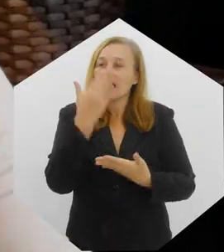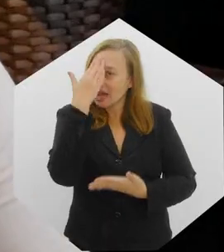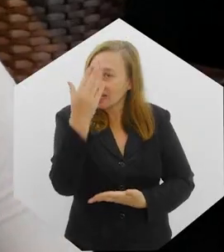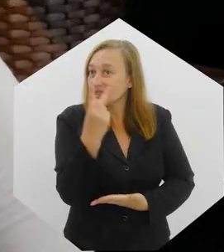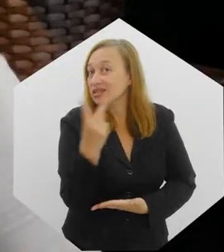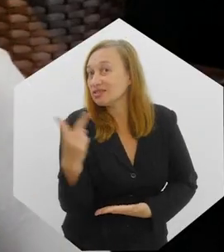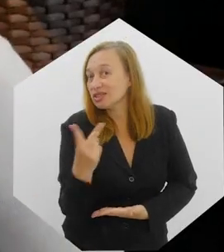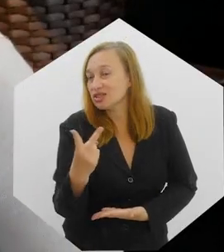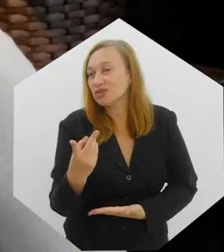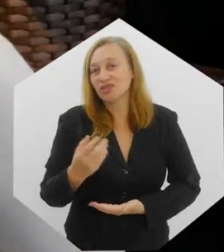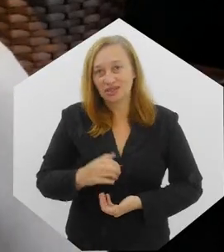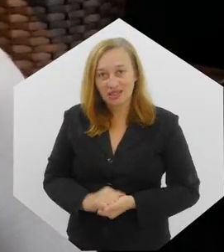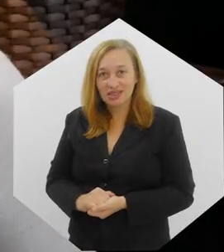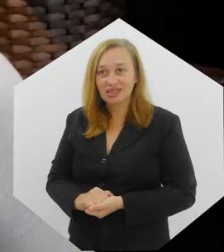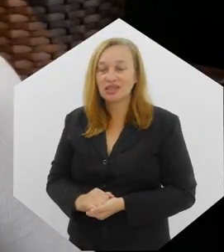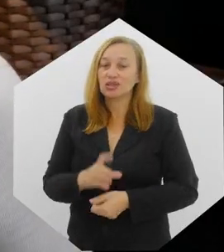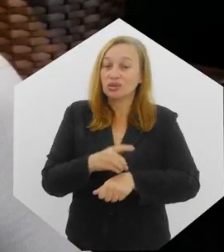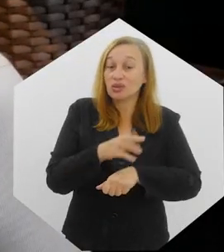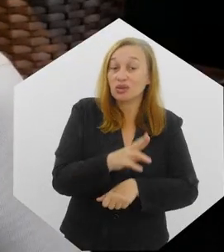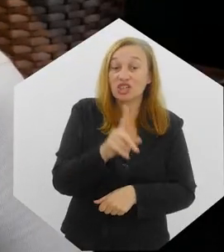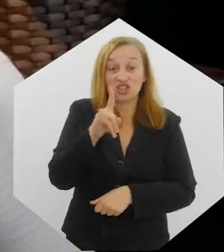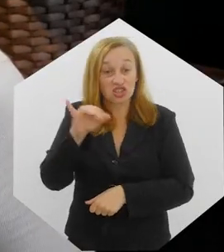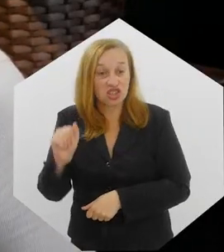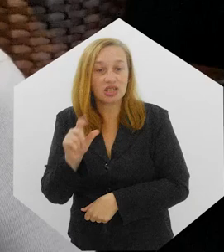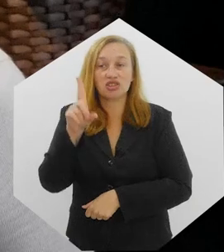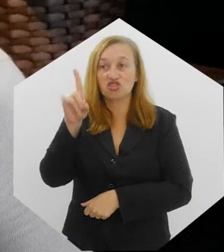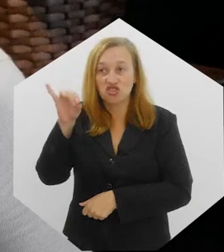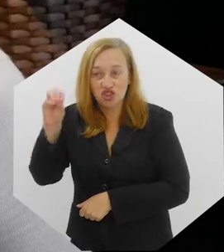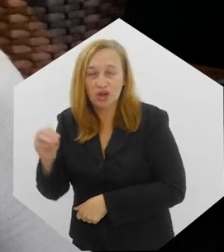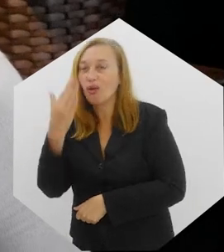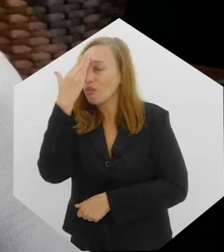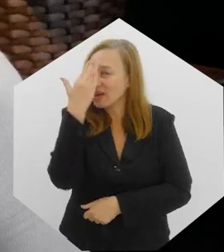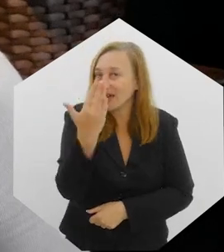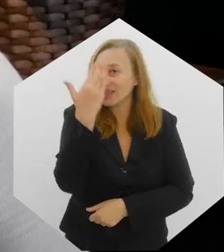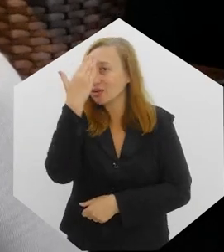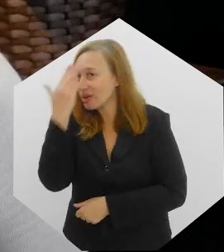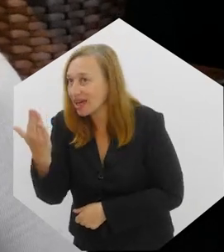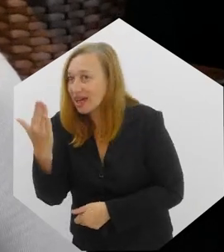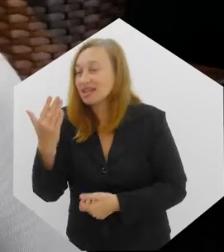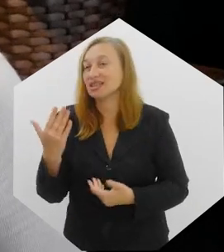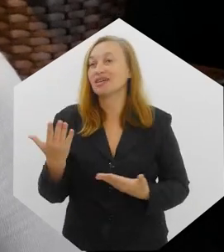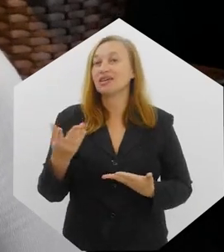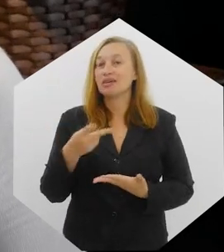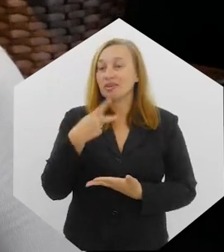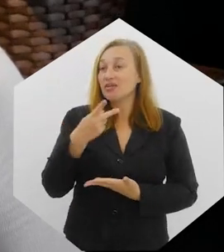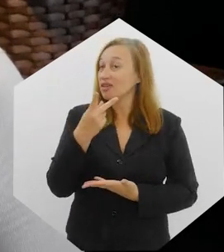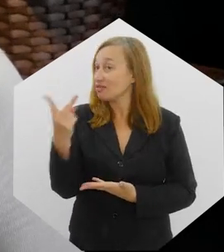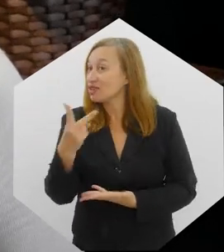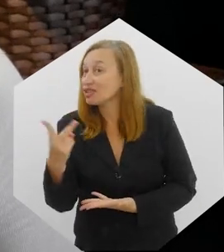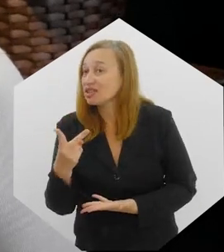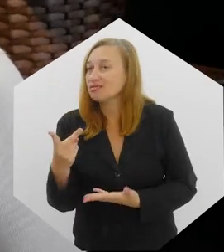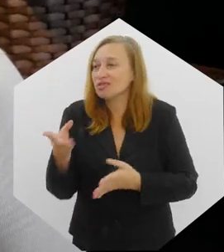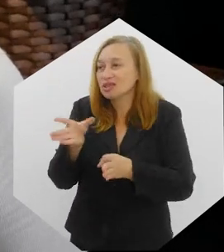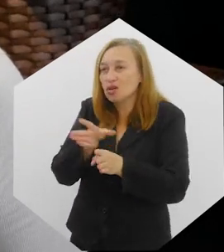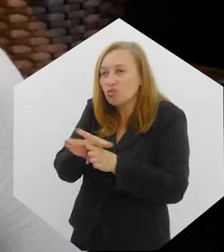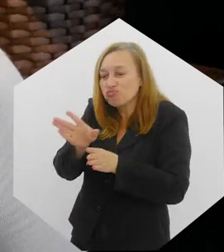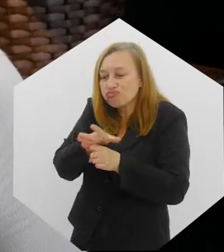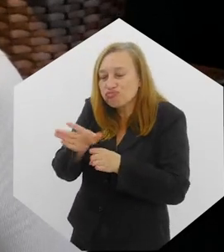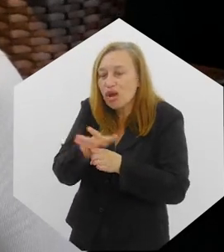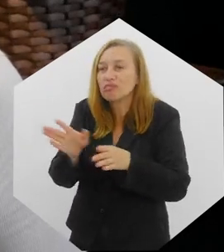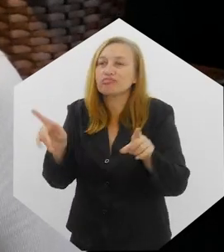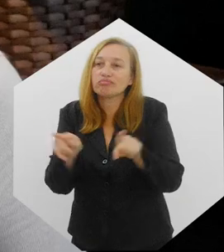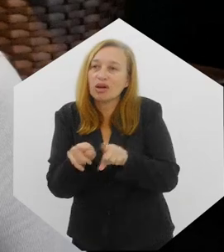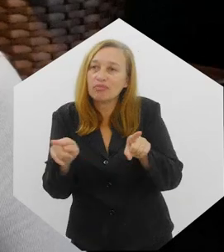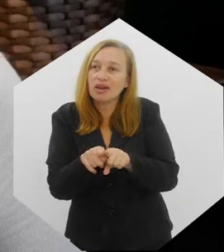à frente de tudo. Doutores, eu queria agradecer muito a presença de vocês. Doutora Gina, muito obrigada. Doutor Diego, muito obrigada pelas